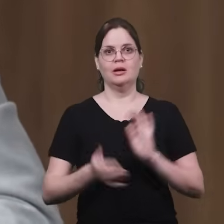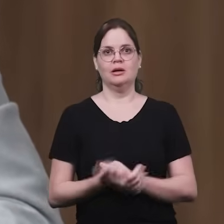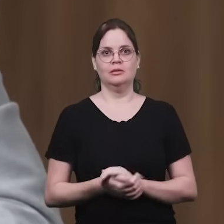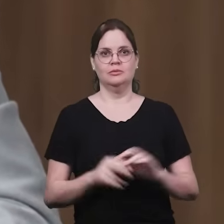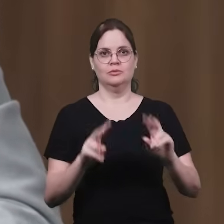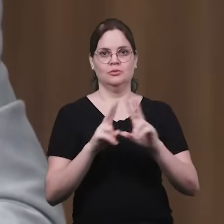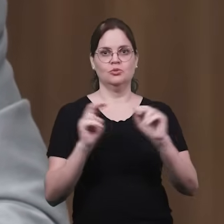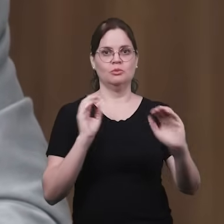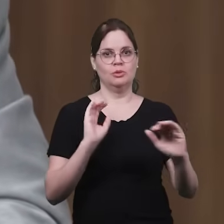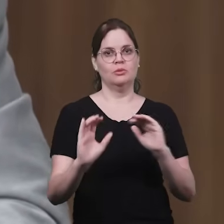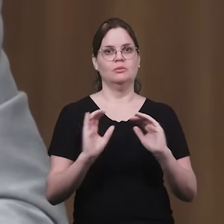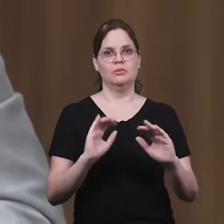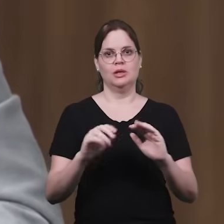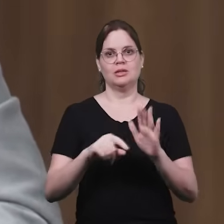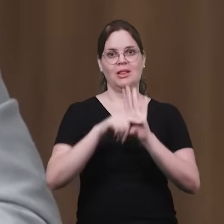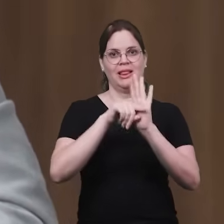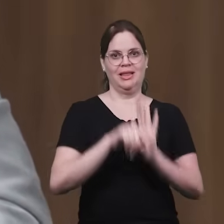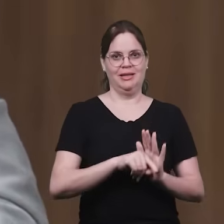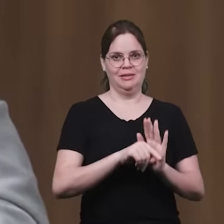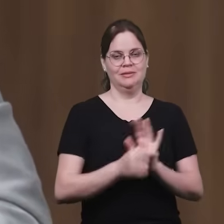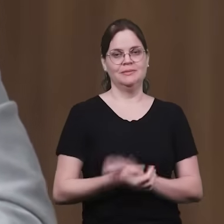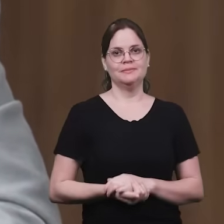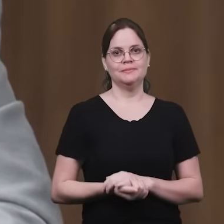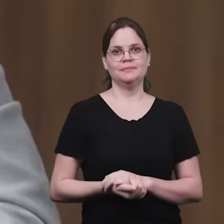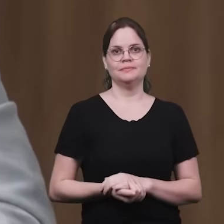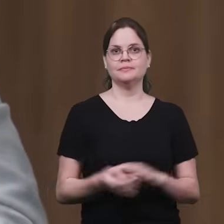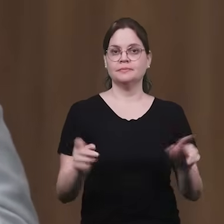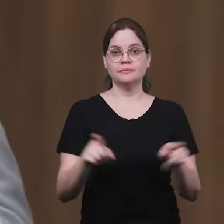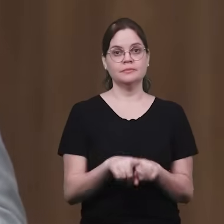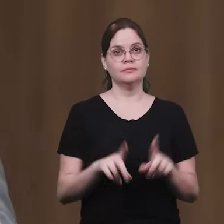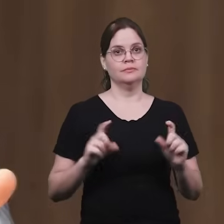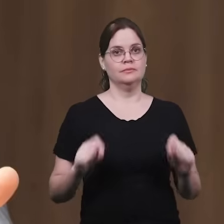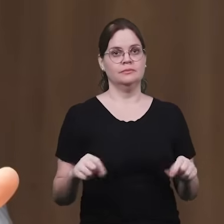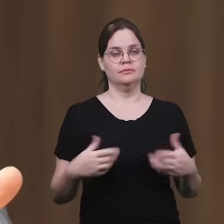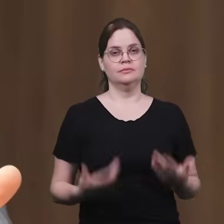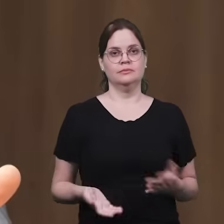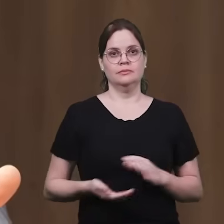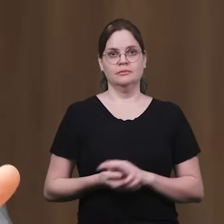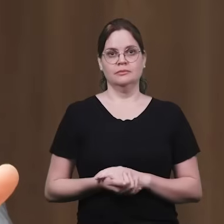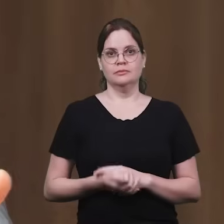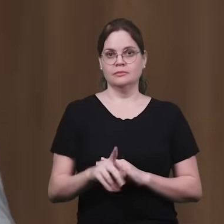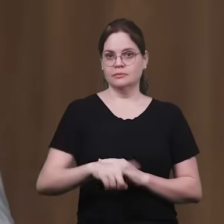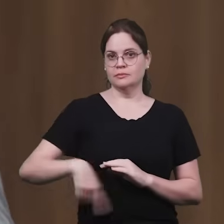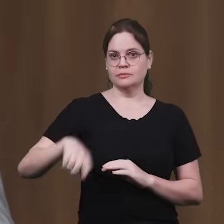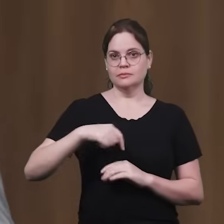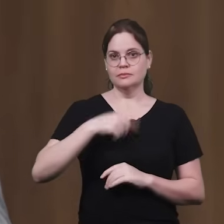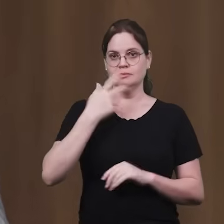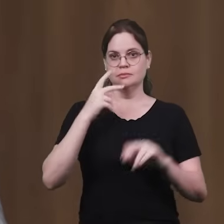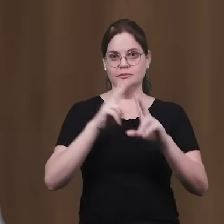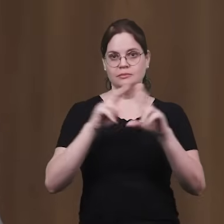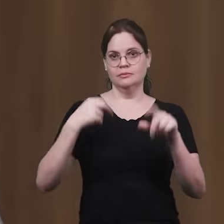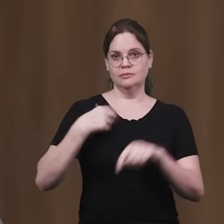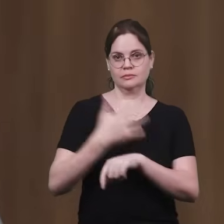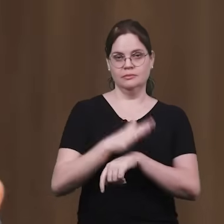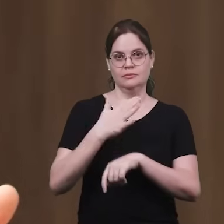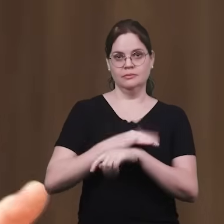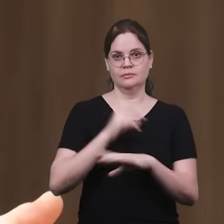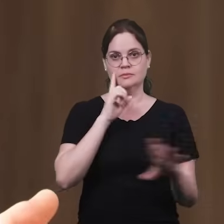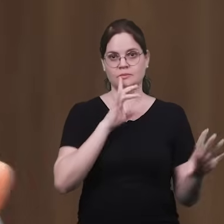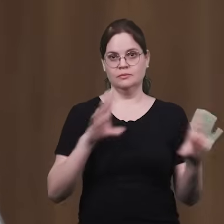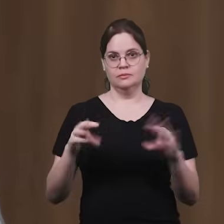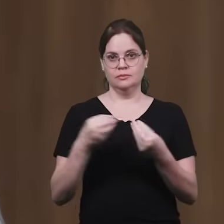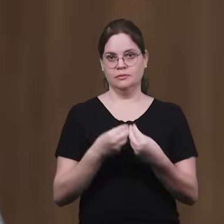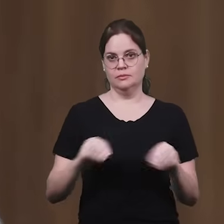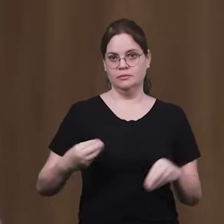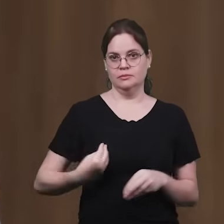ter em termos de comunicação negativa, tá? Até porque nós não estamos falando só de questões práticas do